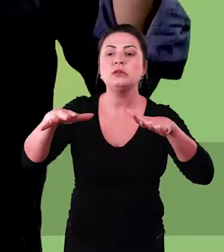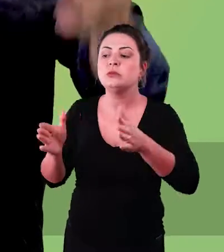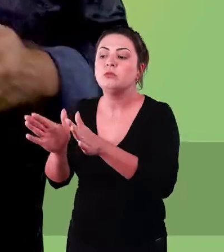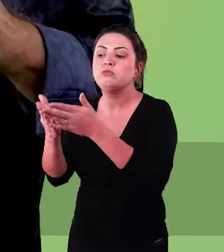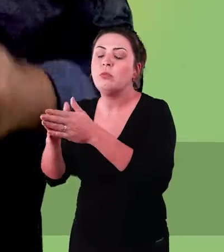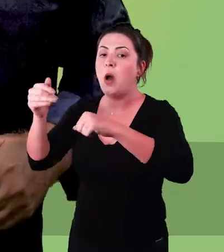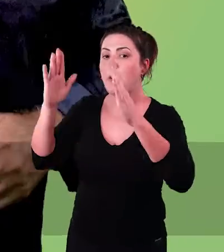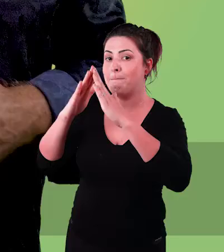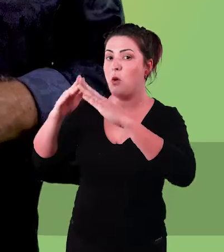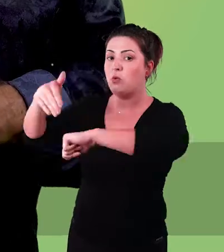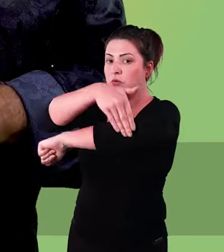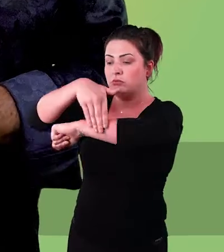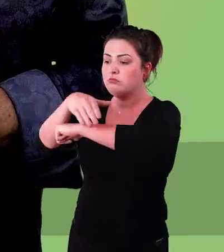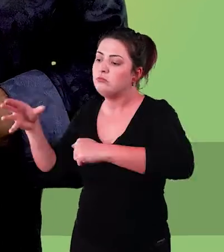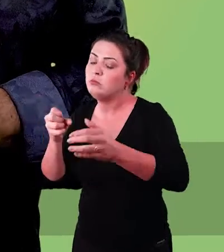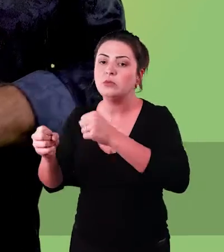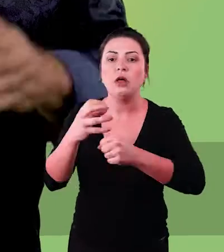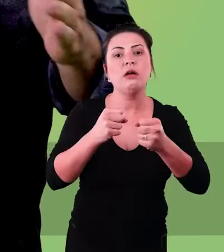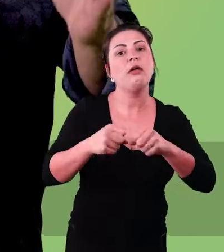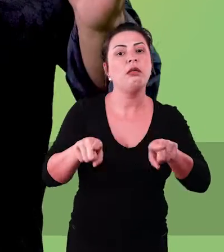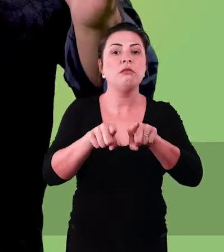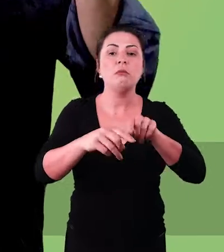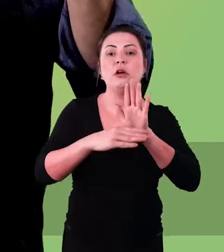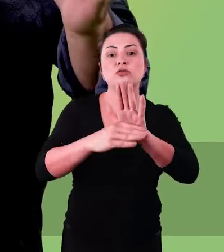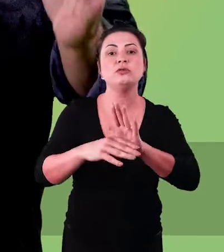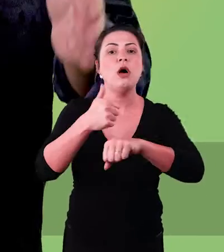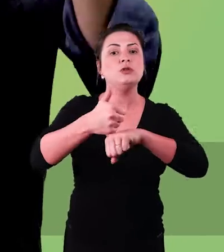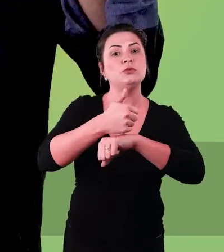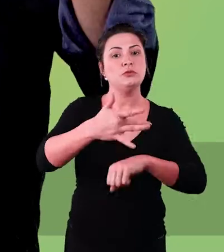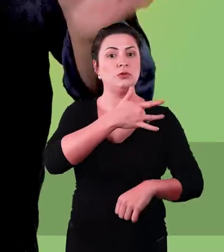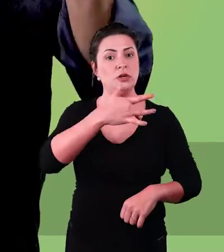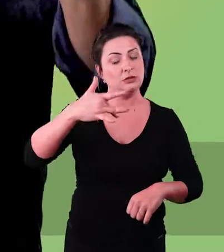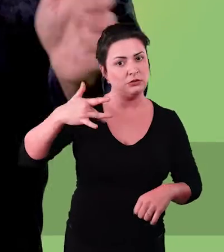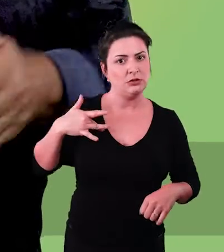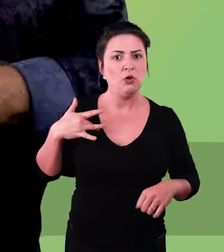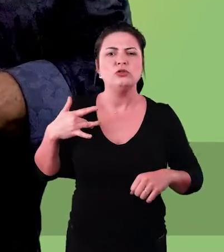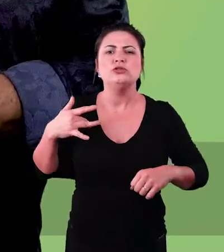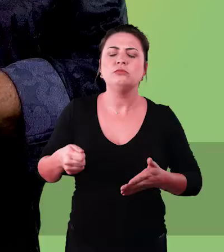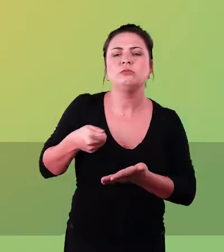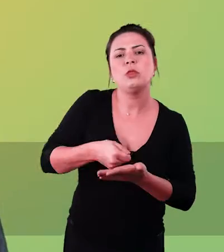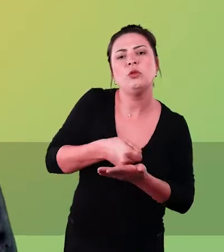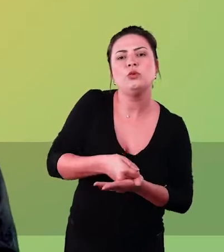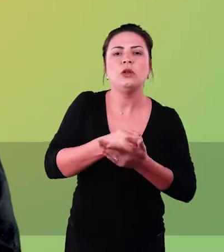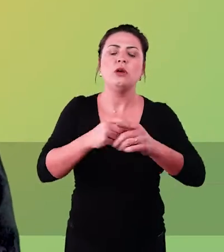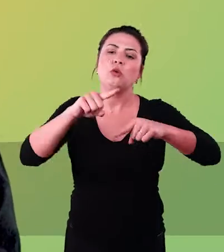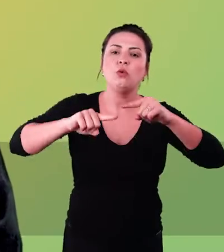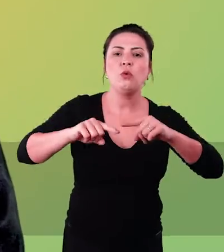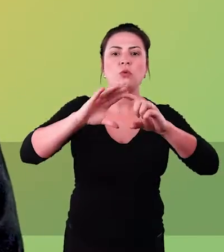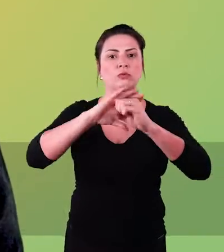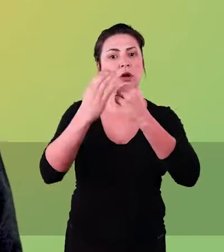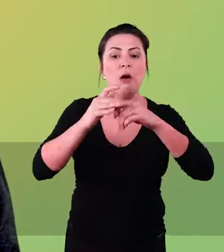e uma política de ajuda aos profissionais que estavam na linha de frente no enfrentamento à pandemia. Nesse